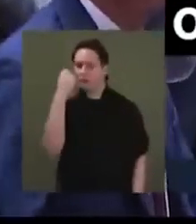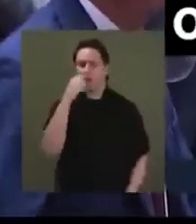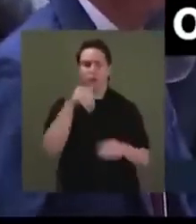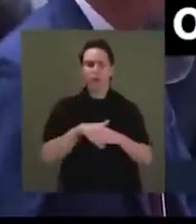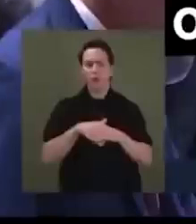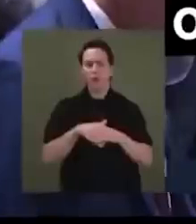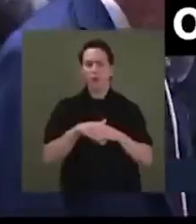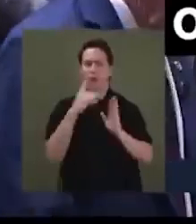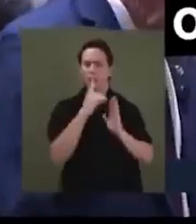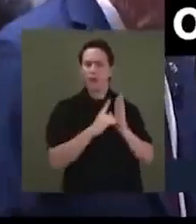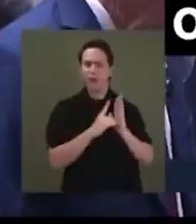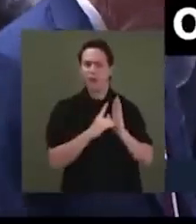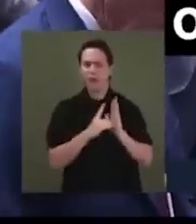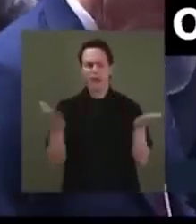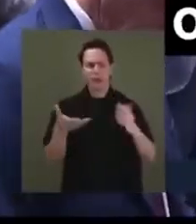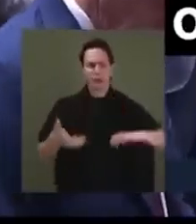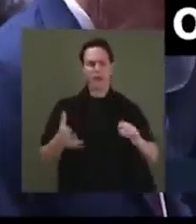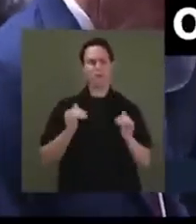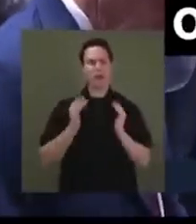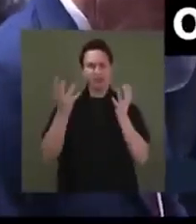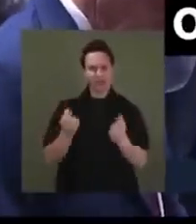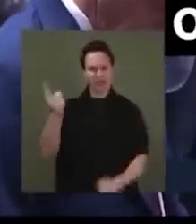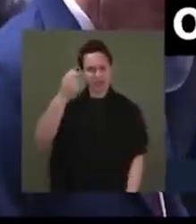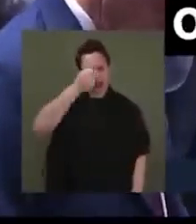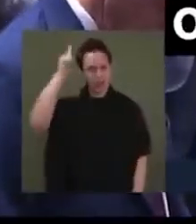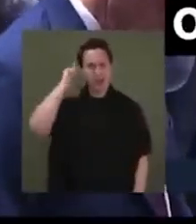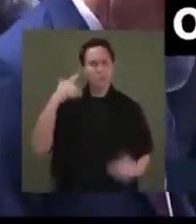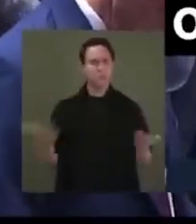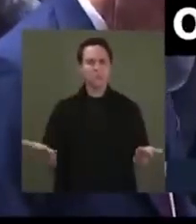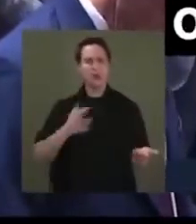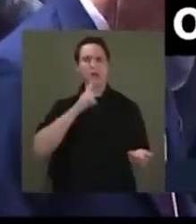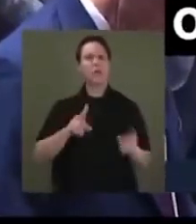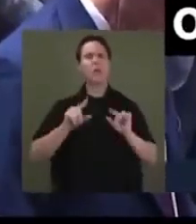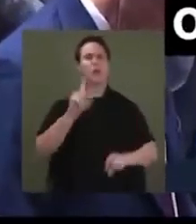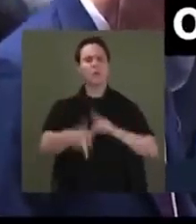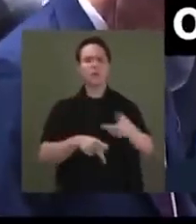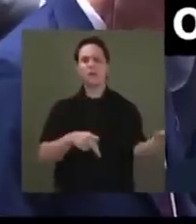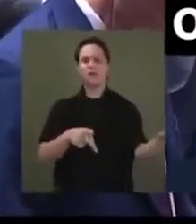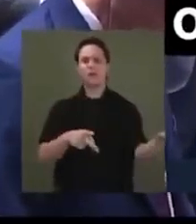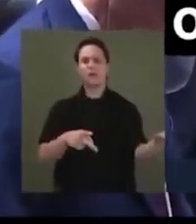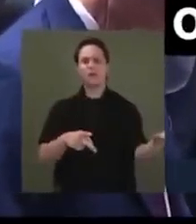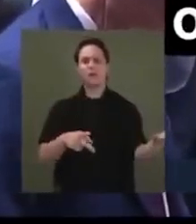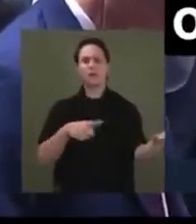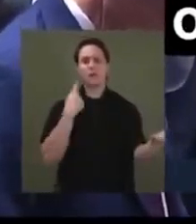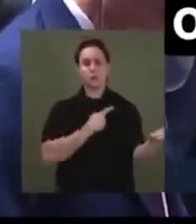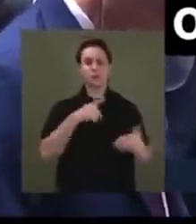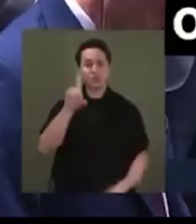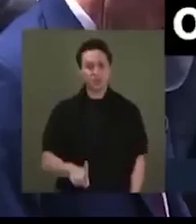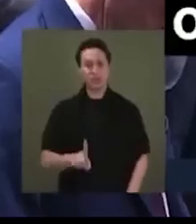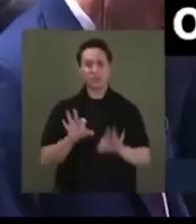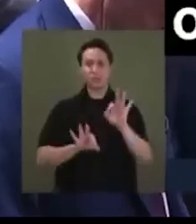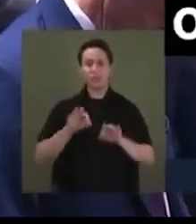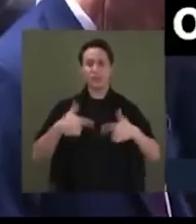O Congresso vai aceitar isso dessa forma? Qual vai ser a resposta para a população brasileira de algo que é nossa prerrogativa, que é o